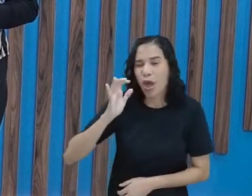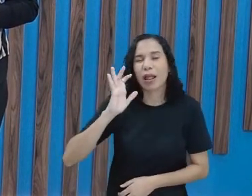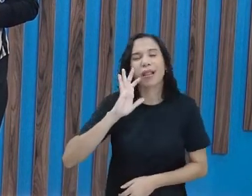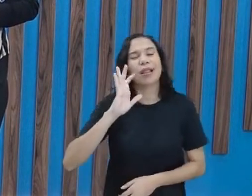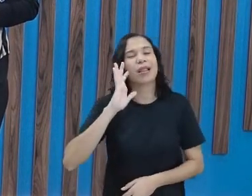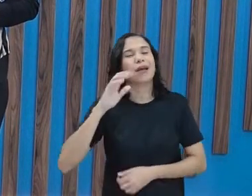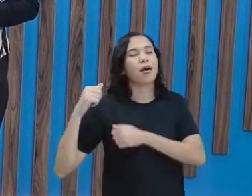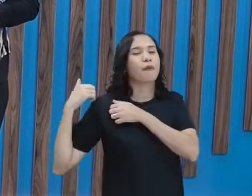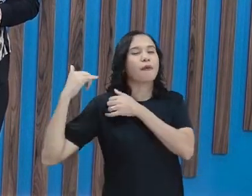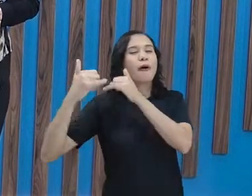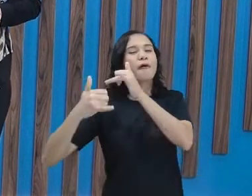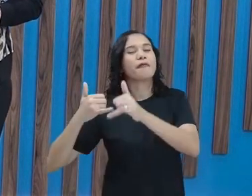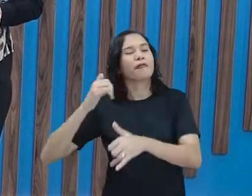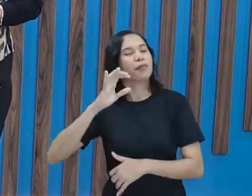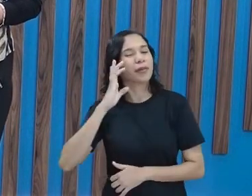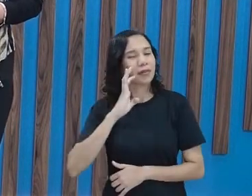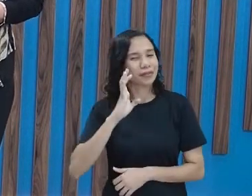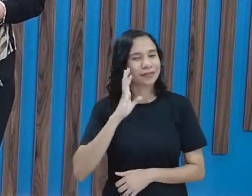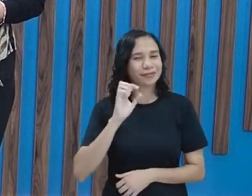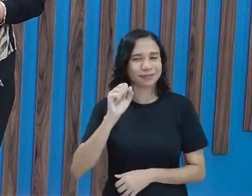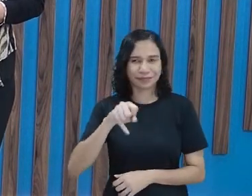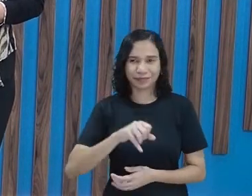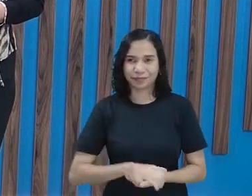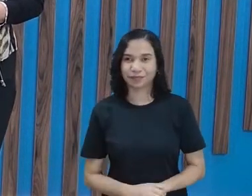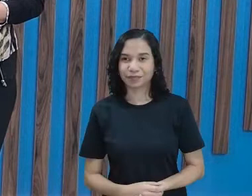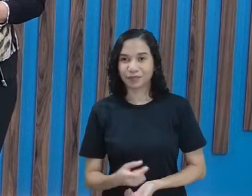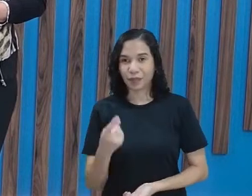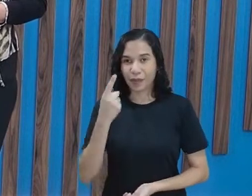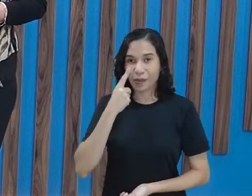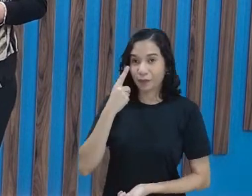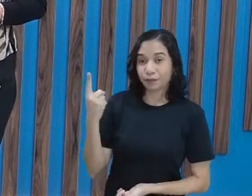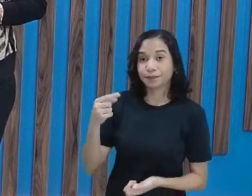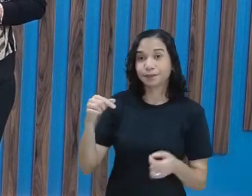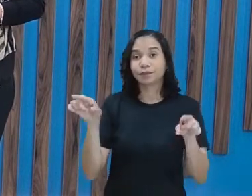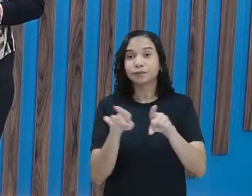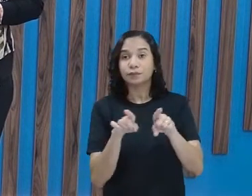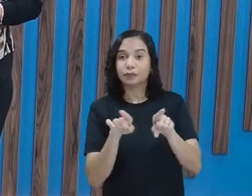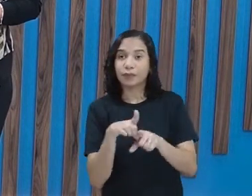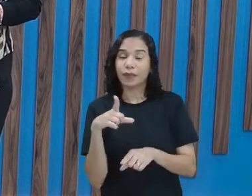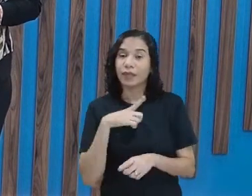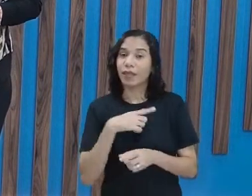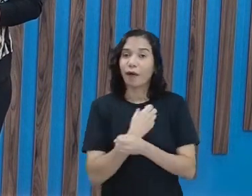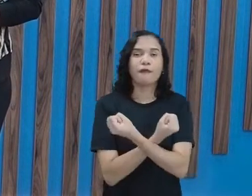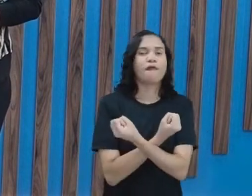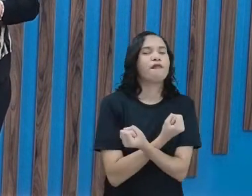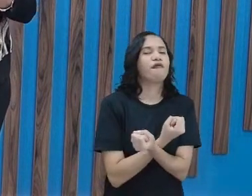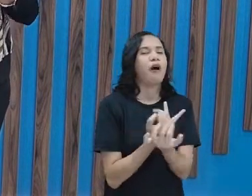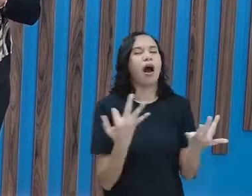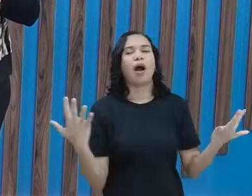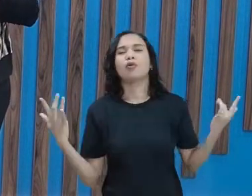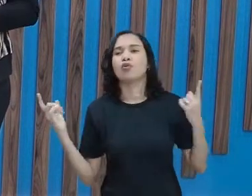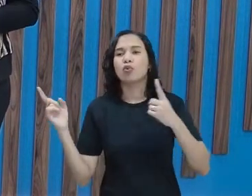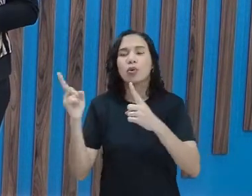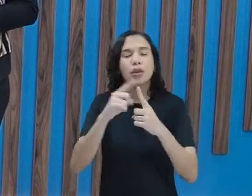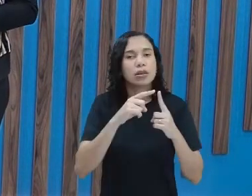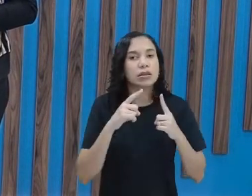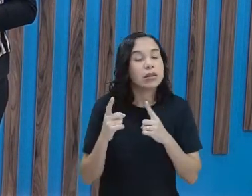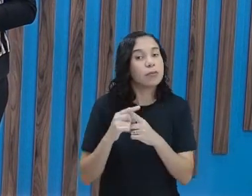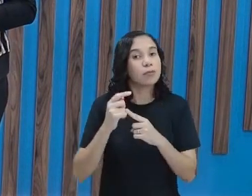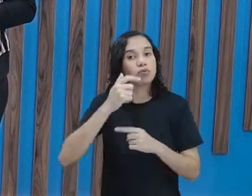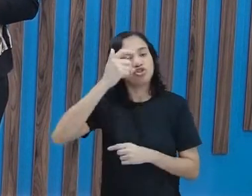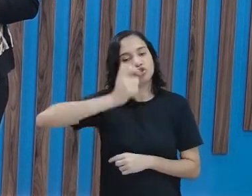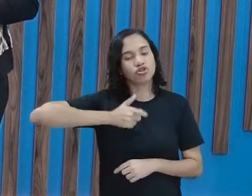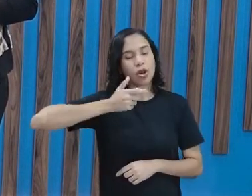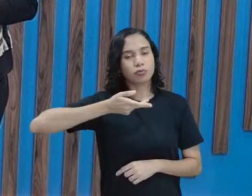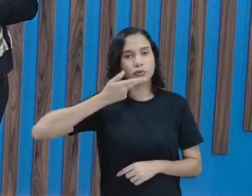uma fábula bem legal, tá? Olha só, também existem várias versões para a mesma